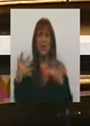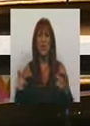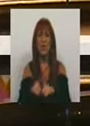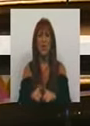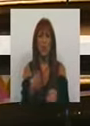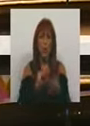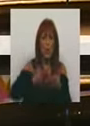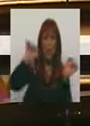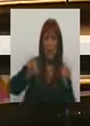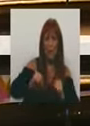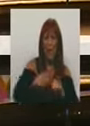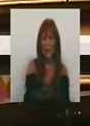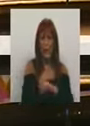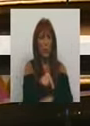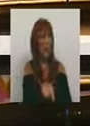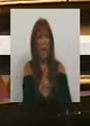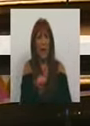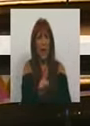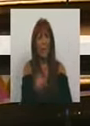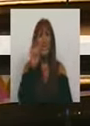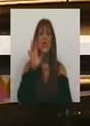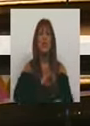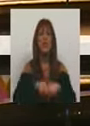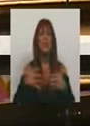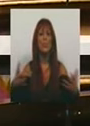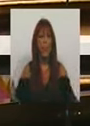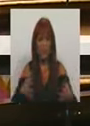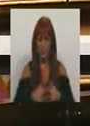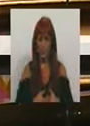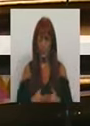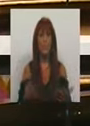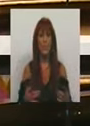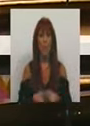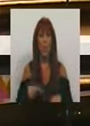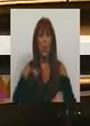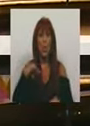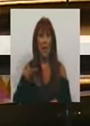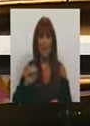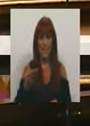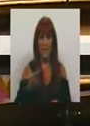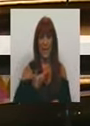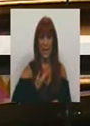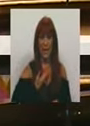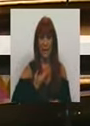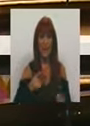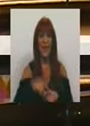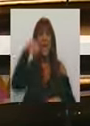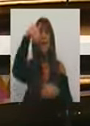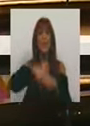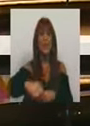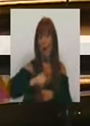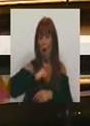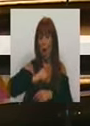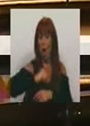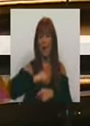um pacto para o setor. Senhoras e senhores deputados, o Partido Social Democrata votará